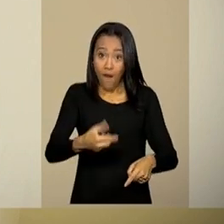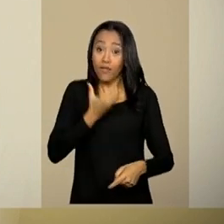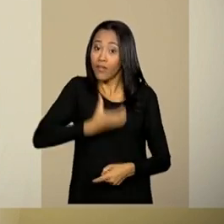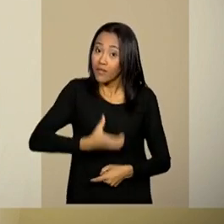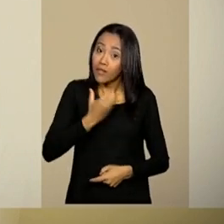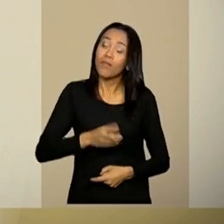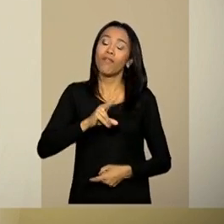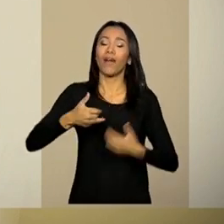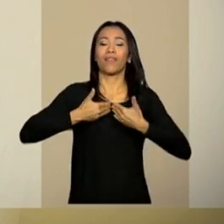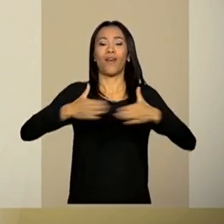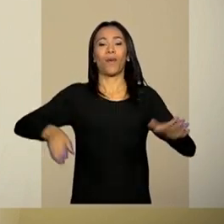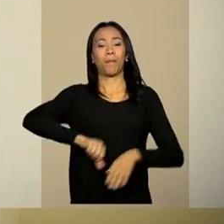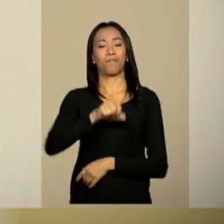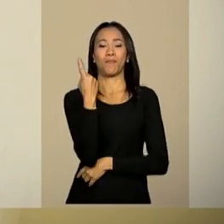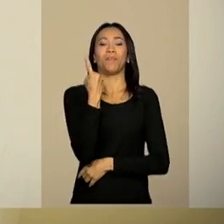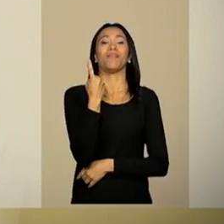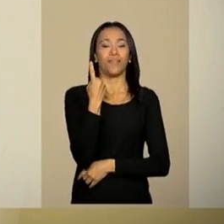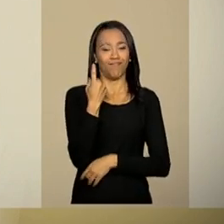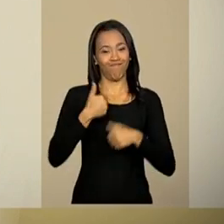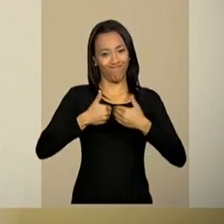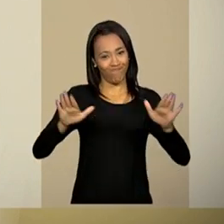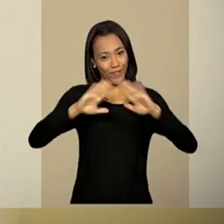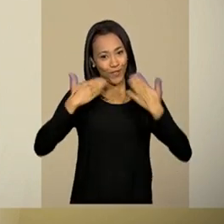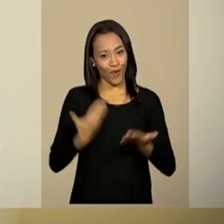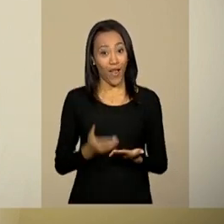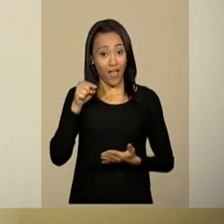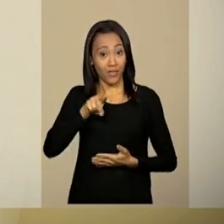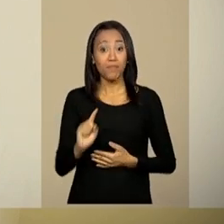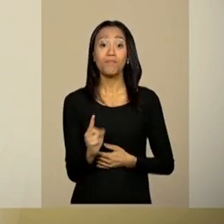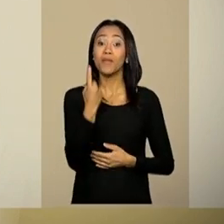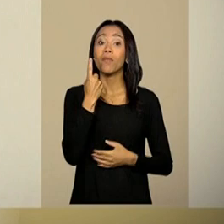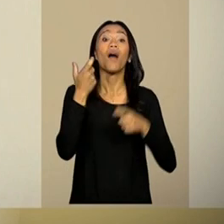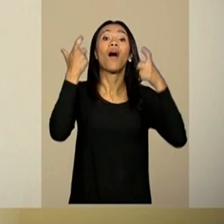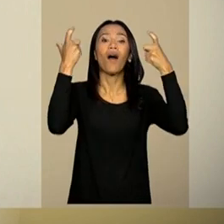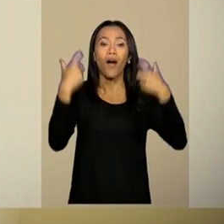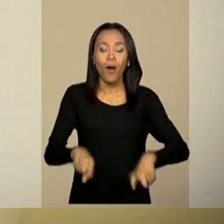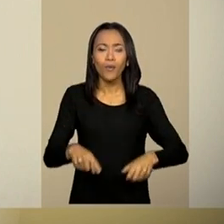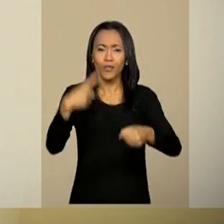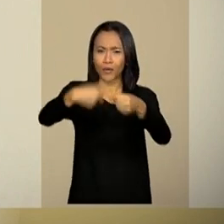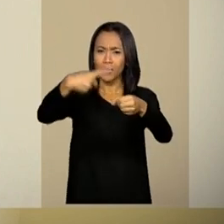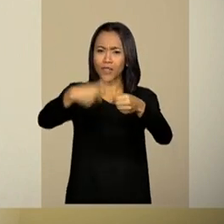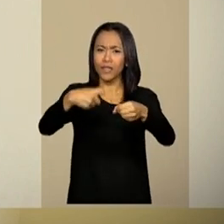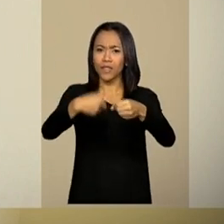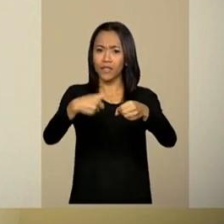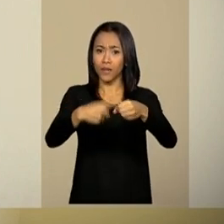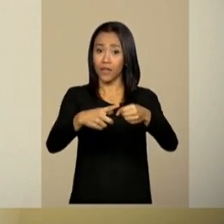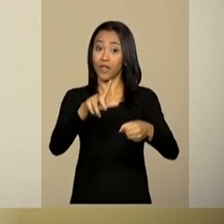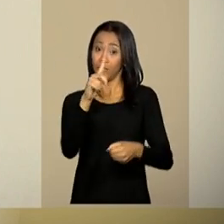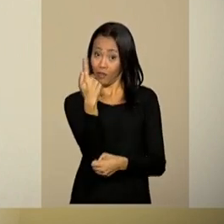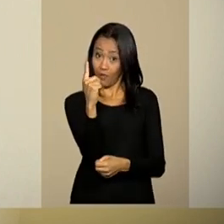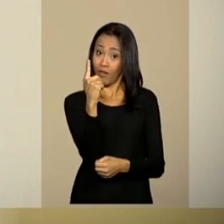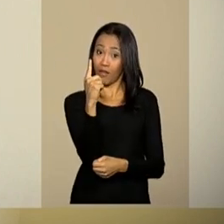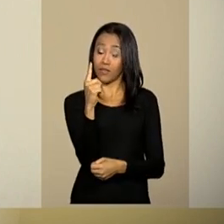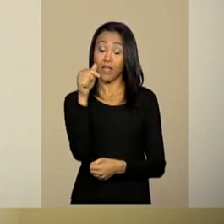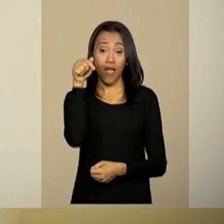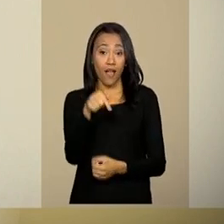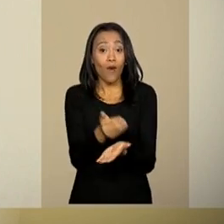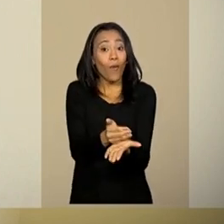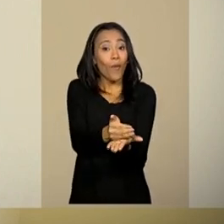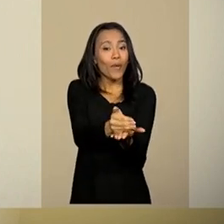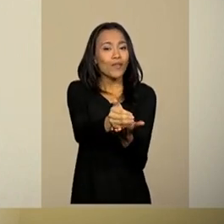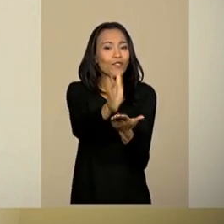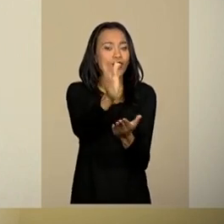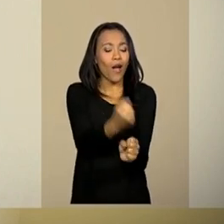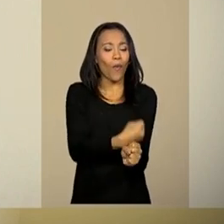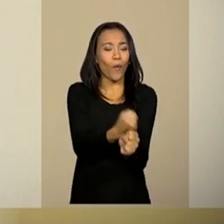Vamos inaugurar a primeira delas essa primeira creche fica lá em Aparecida de Goiânia em Goiás ela começou a